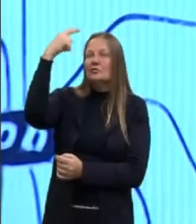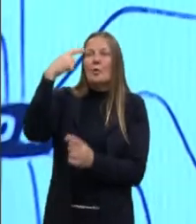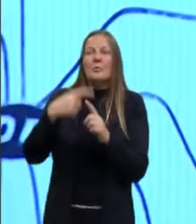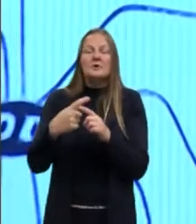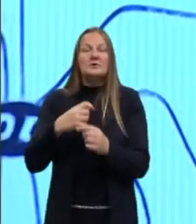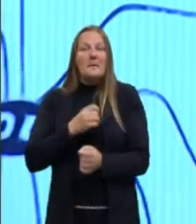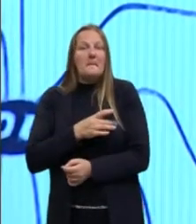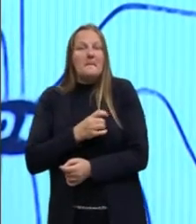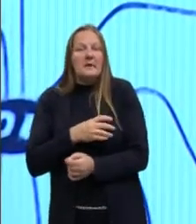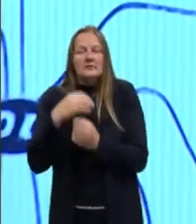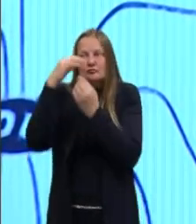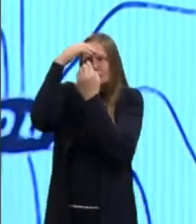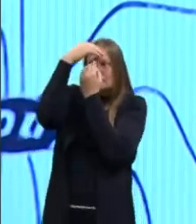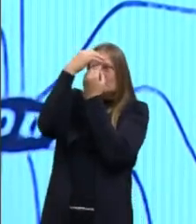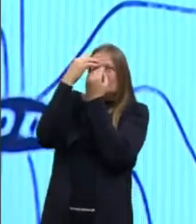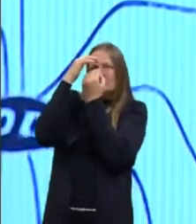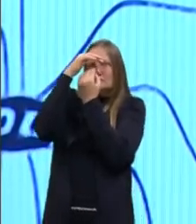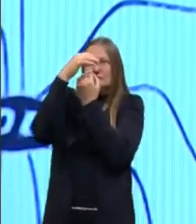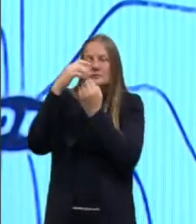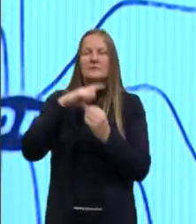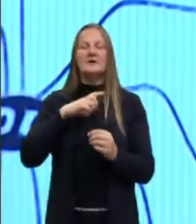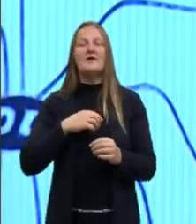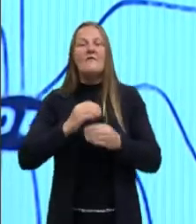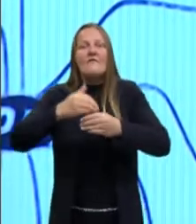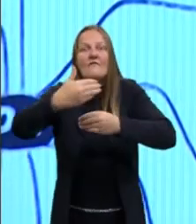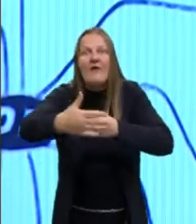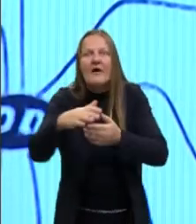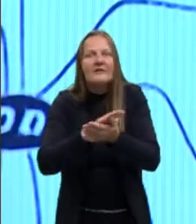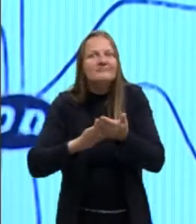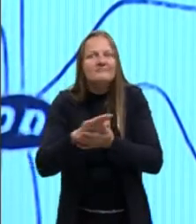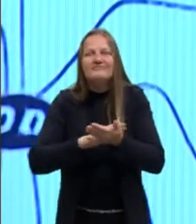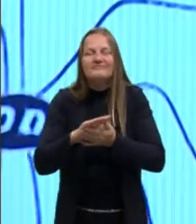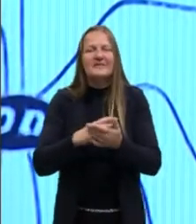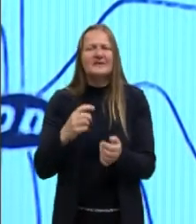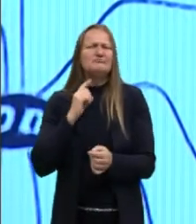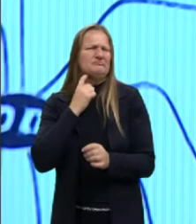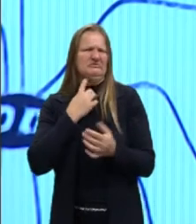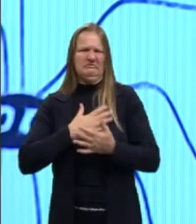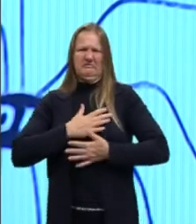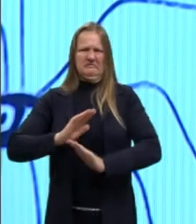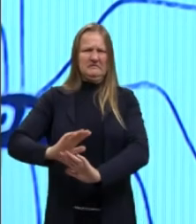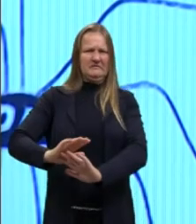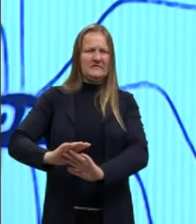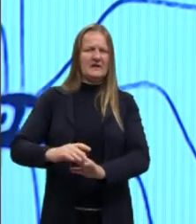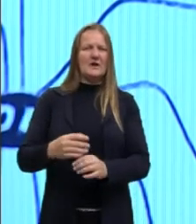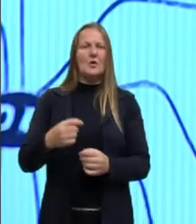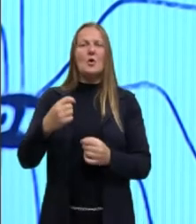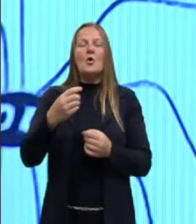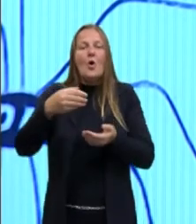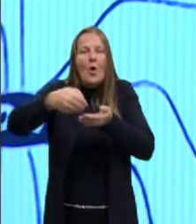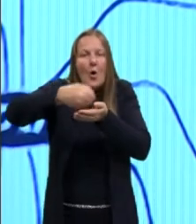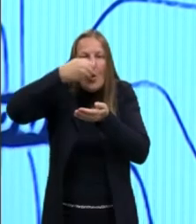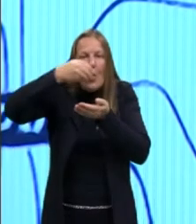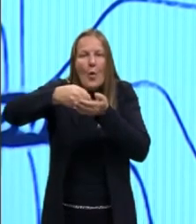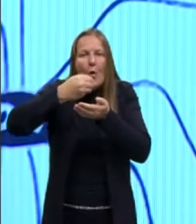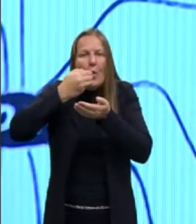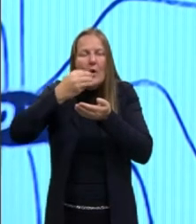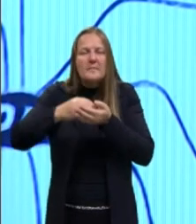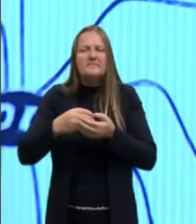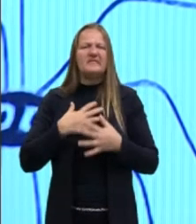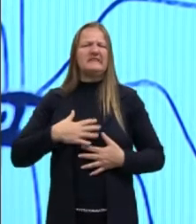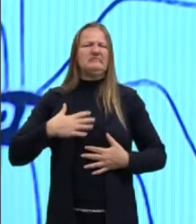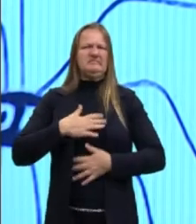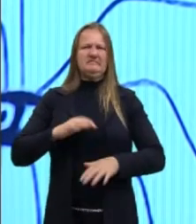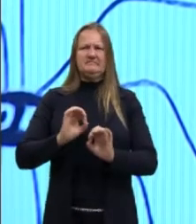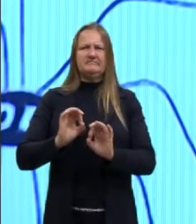tinha medo das sombra não ia para fora para não se sujar não tomava sopa para não ensopar